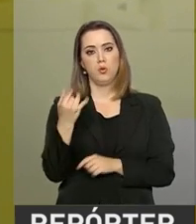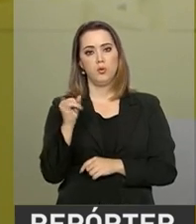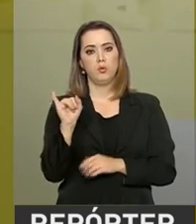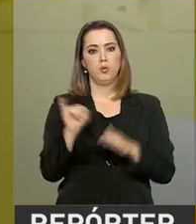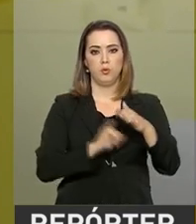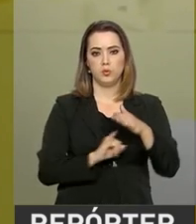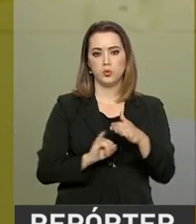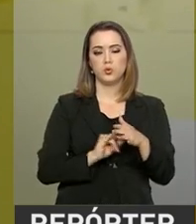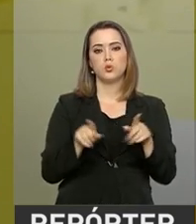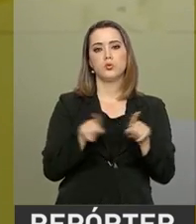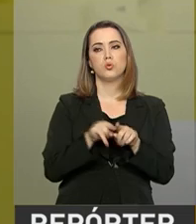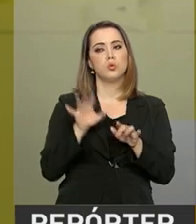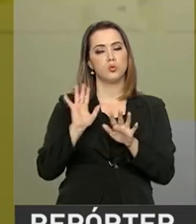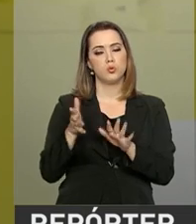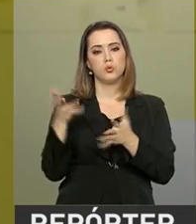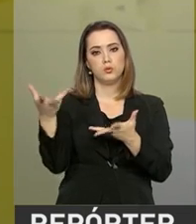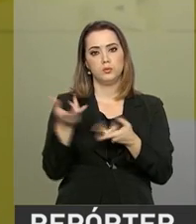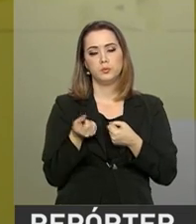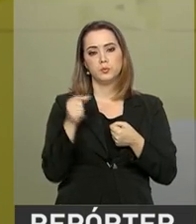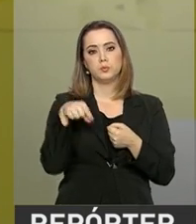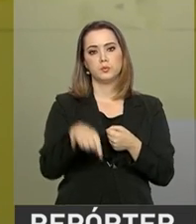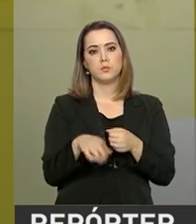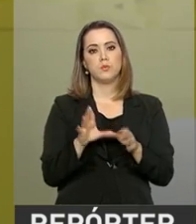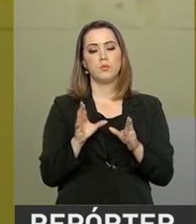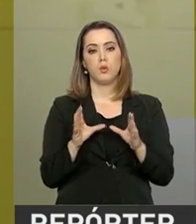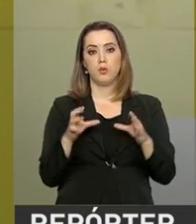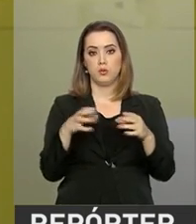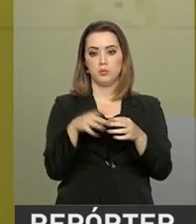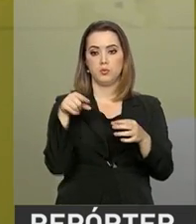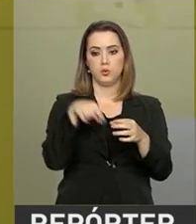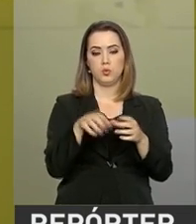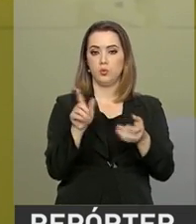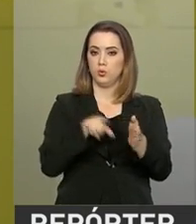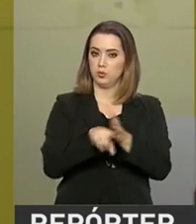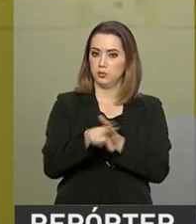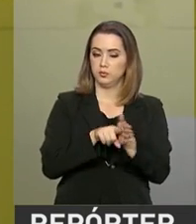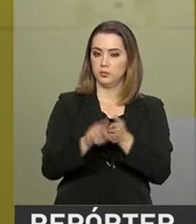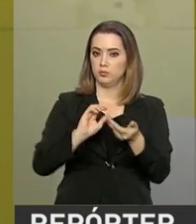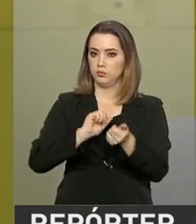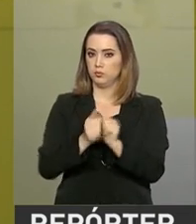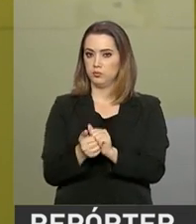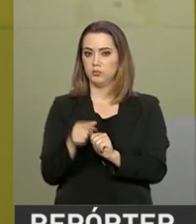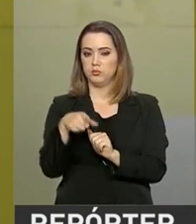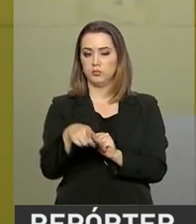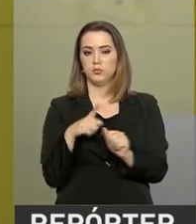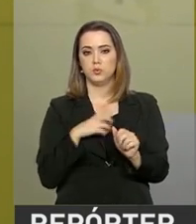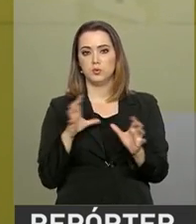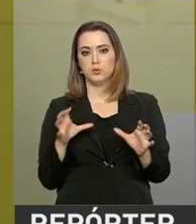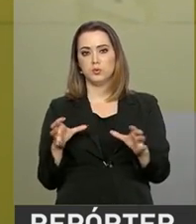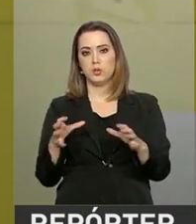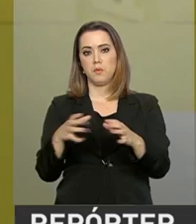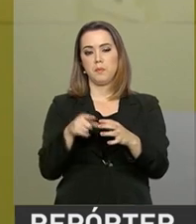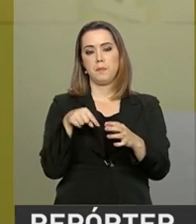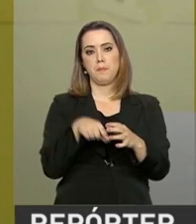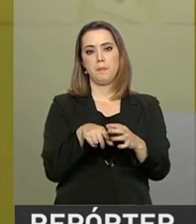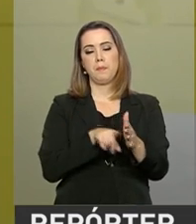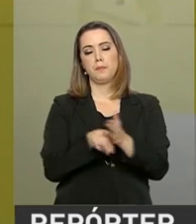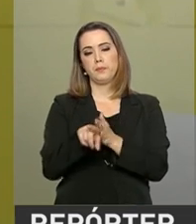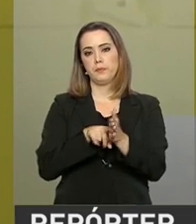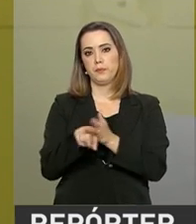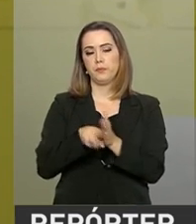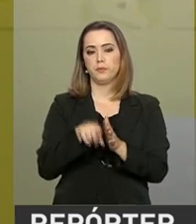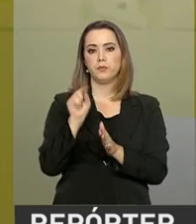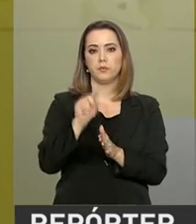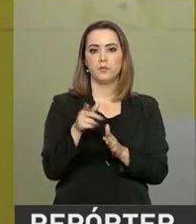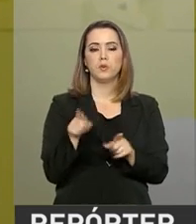centro. Significa, dentro da sua própria universidade, um espaço que a própria universidade destina para abrigar esses pesquisadores